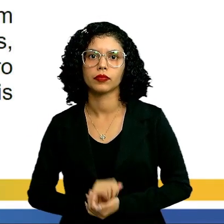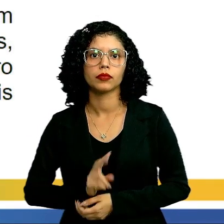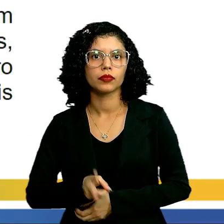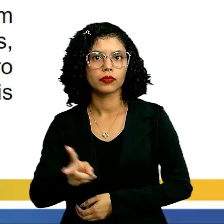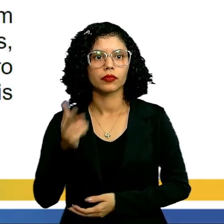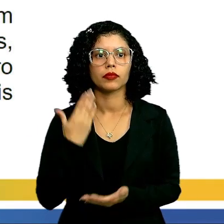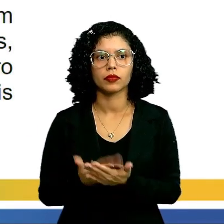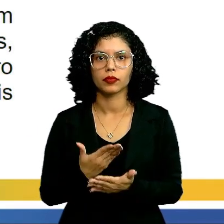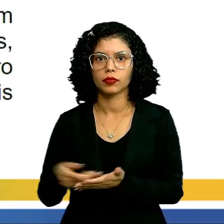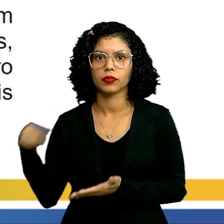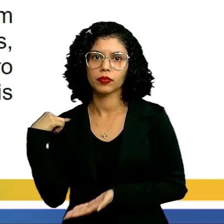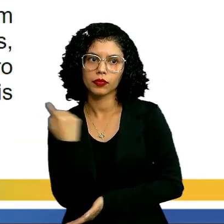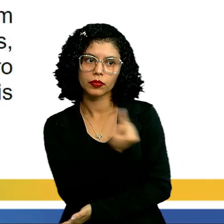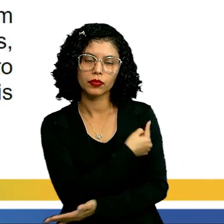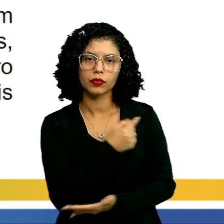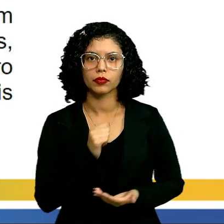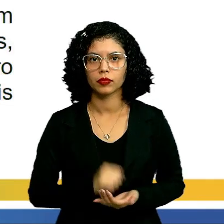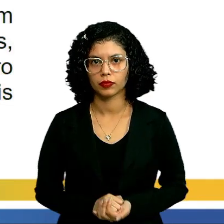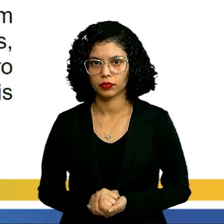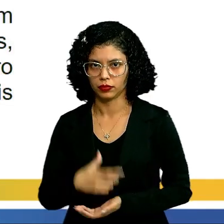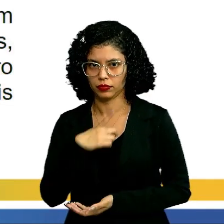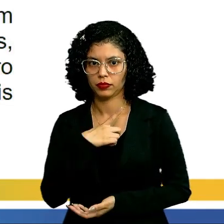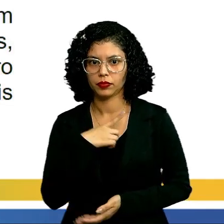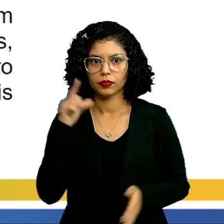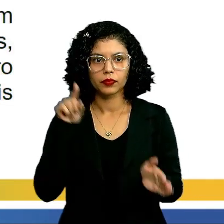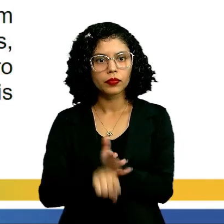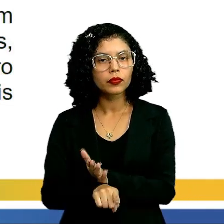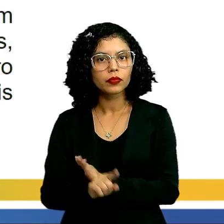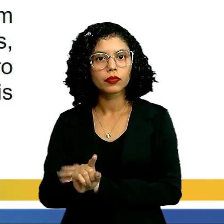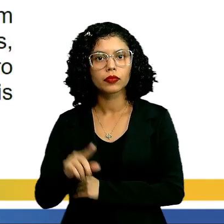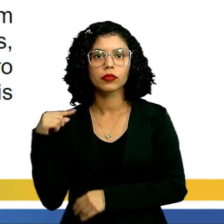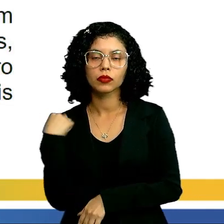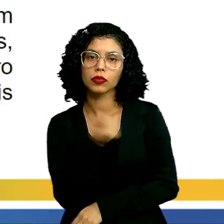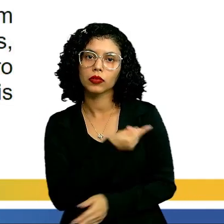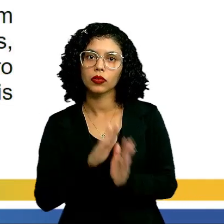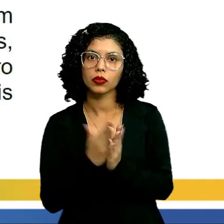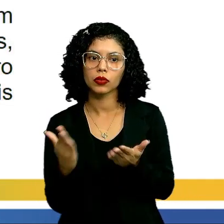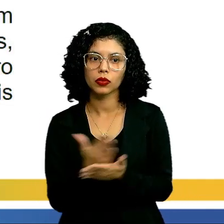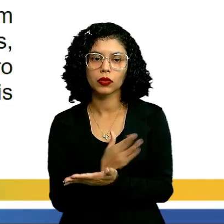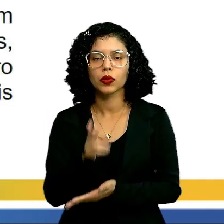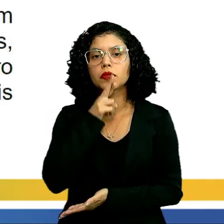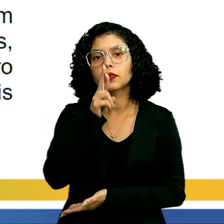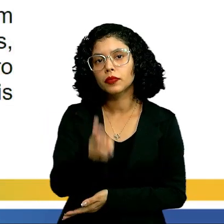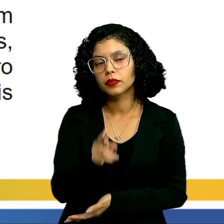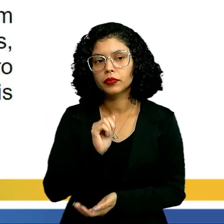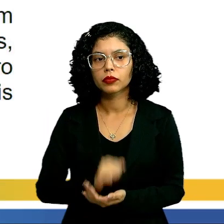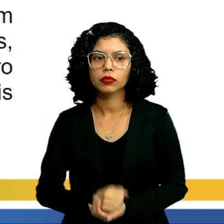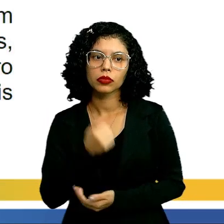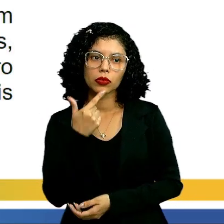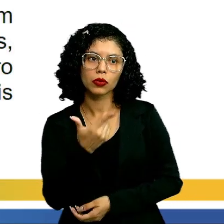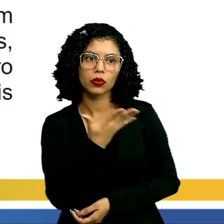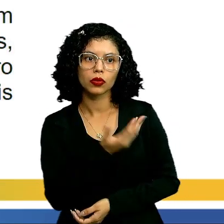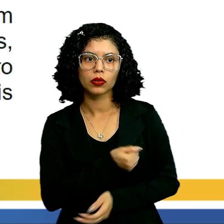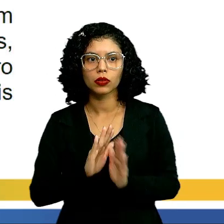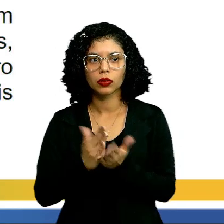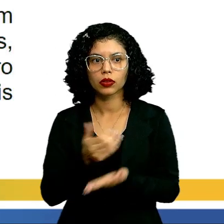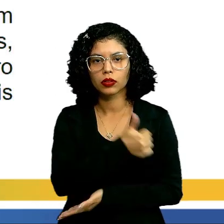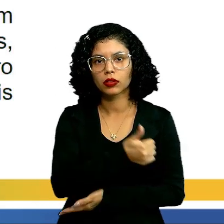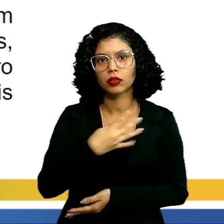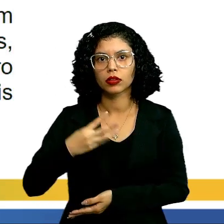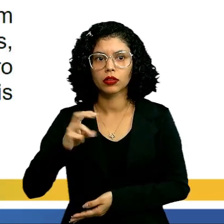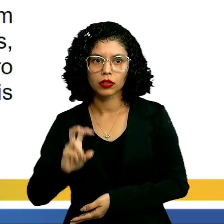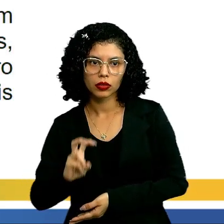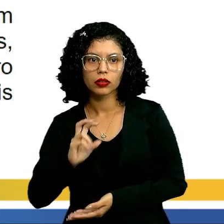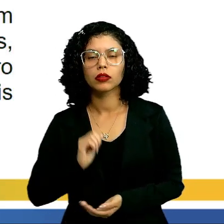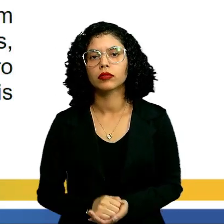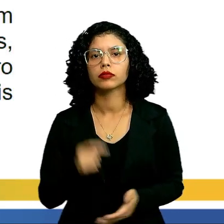aula. E aqui nós temos uma questão do nosso livro, Resolva Enem 2, tá? Lá na página